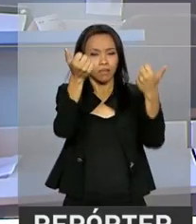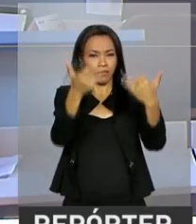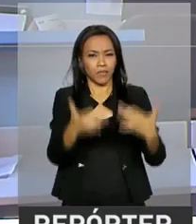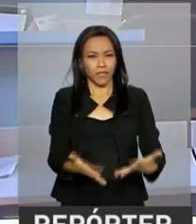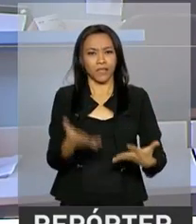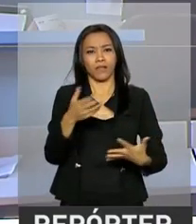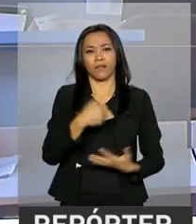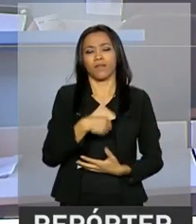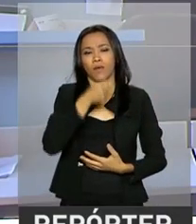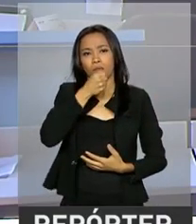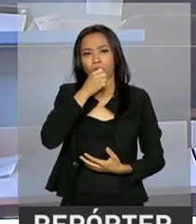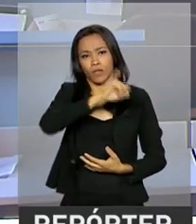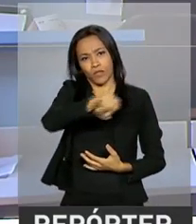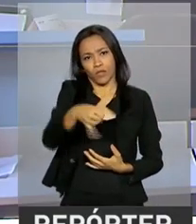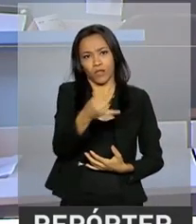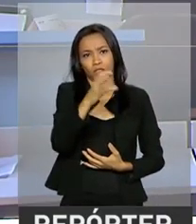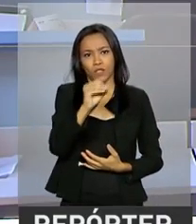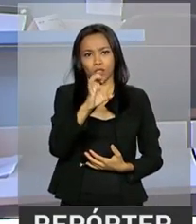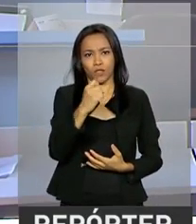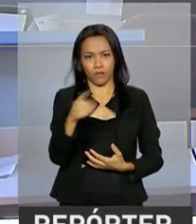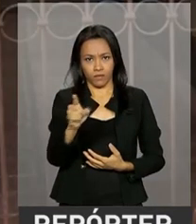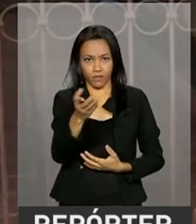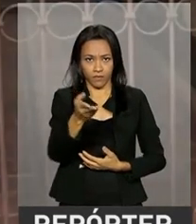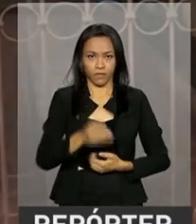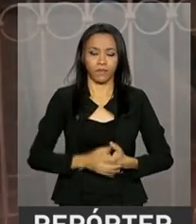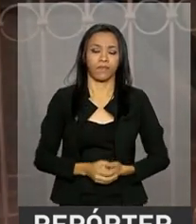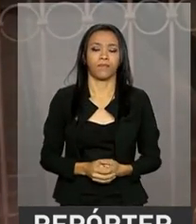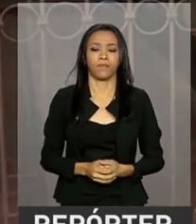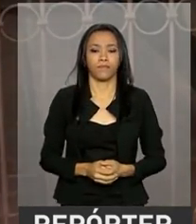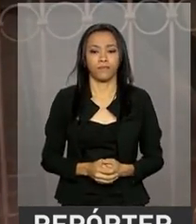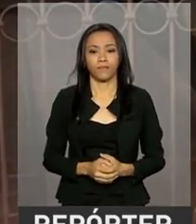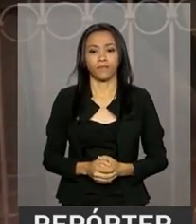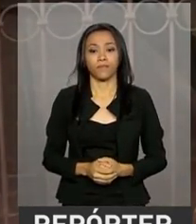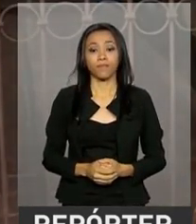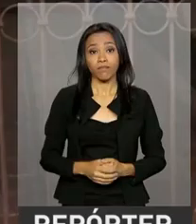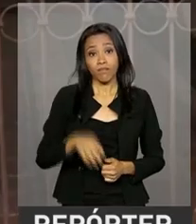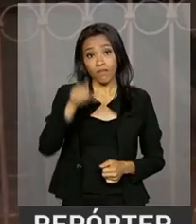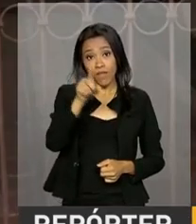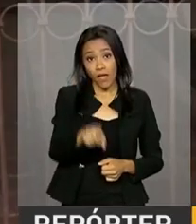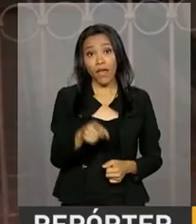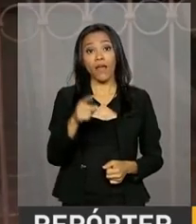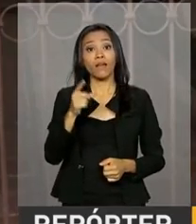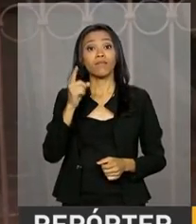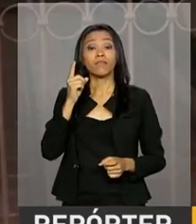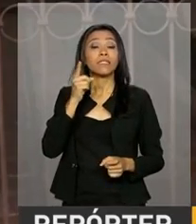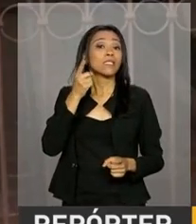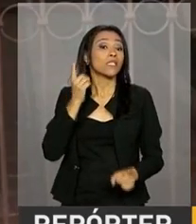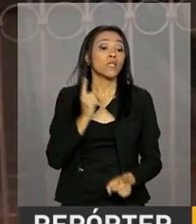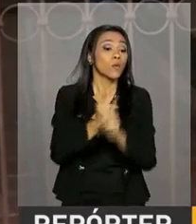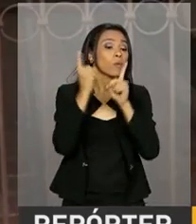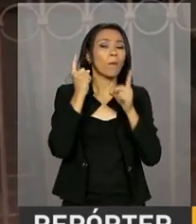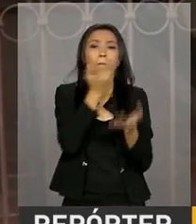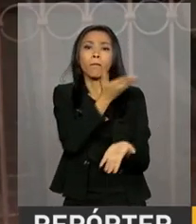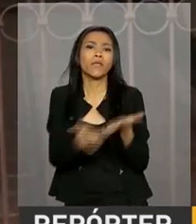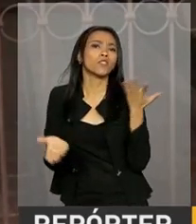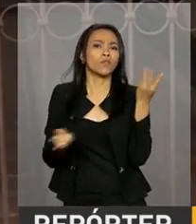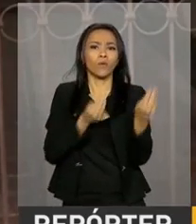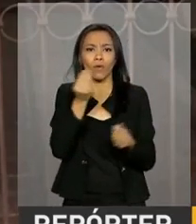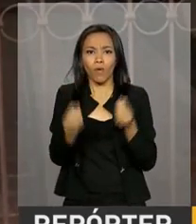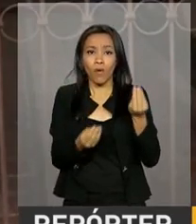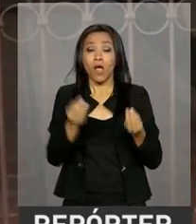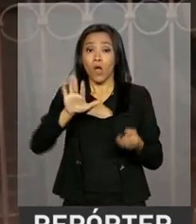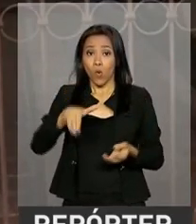melhor pra gente como funciona é o serviço de achados e perdidos dos correios muita gente que